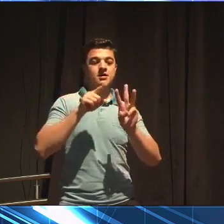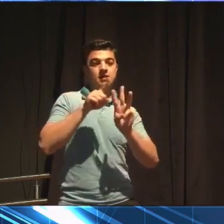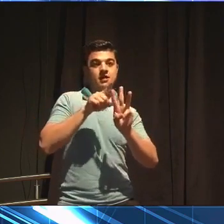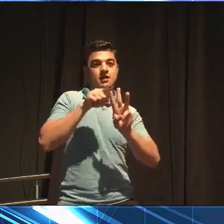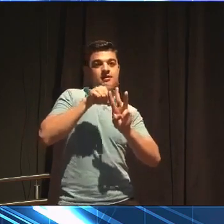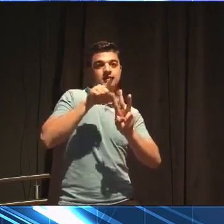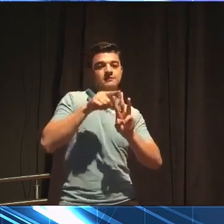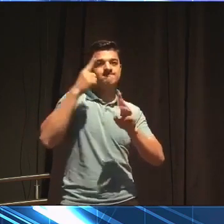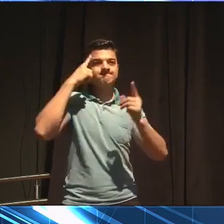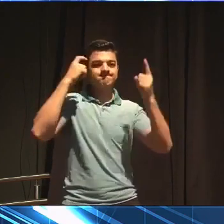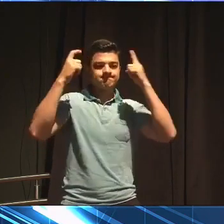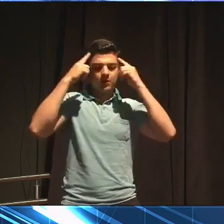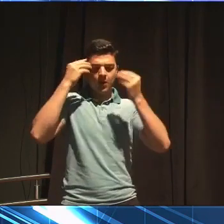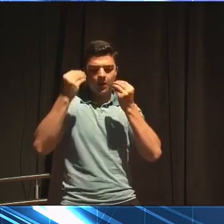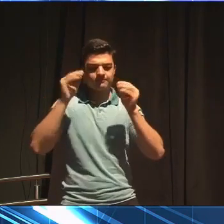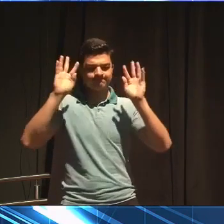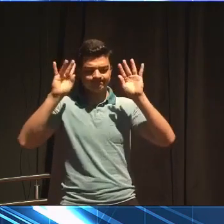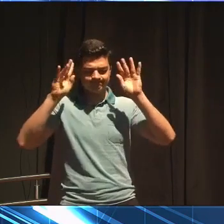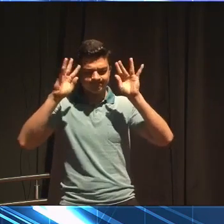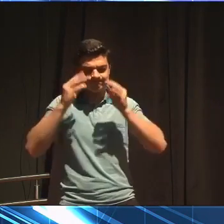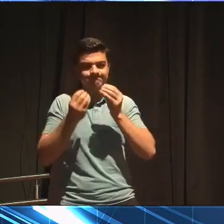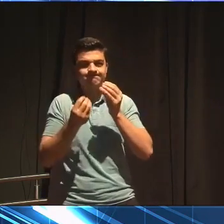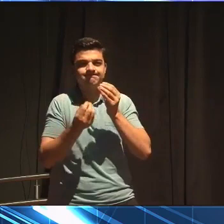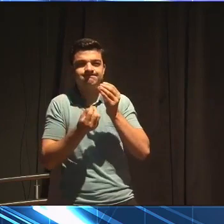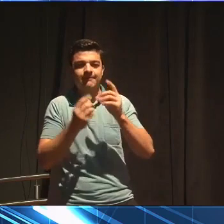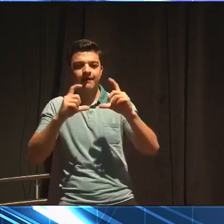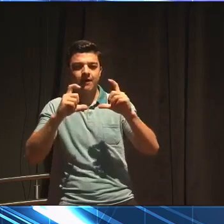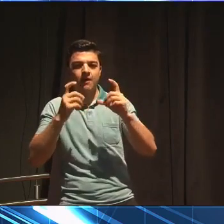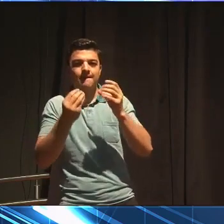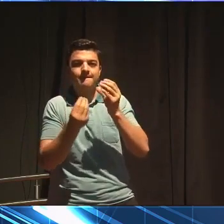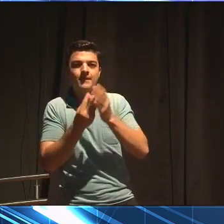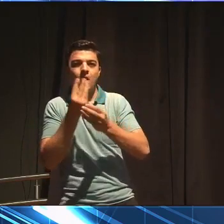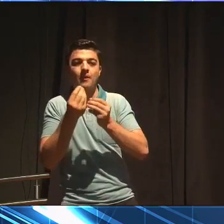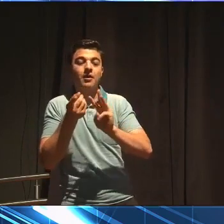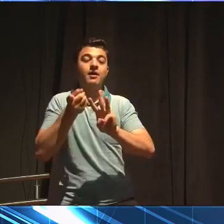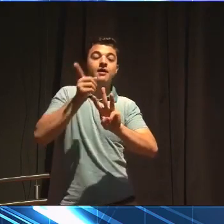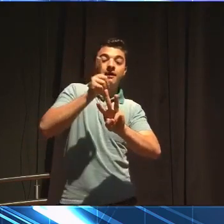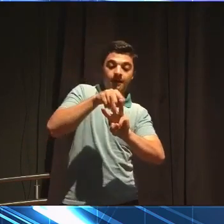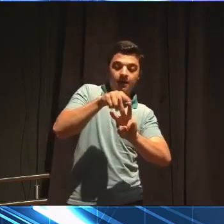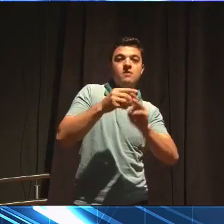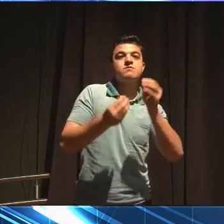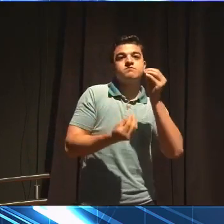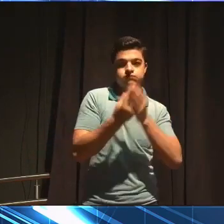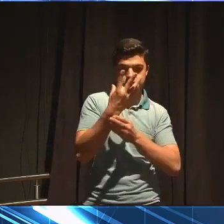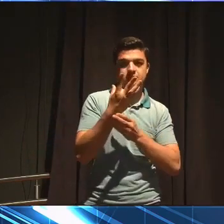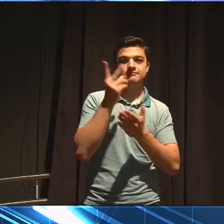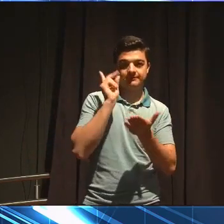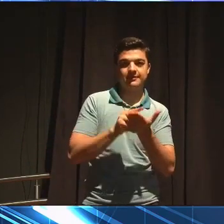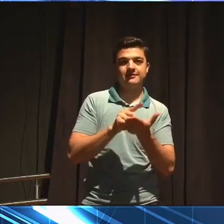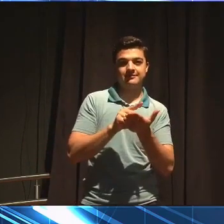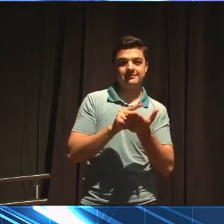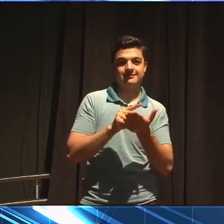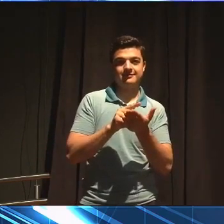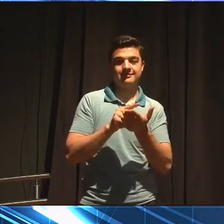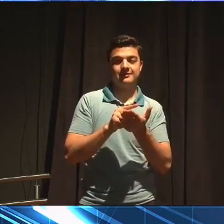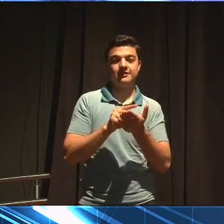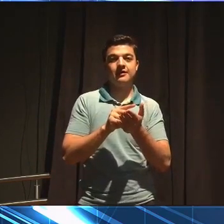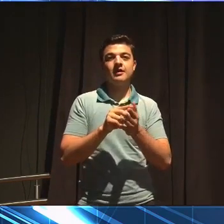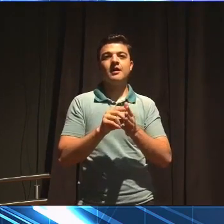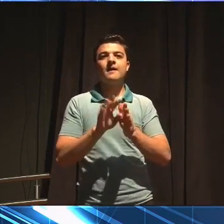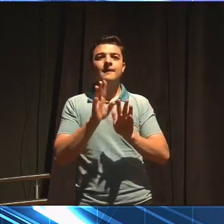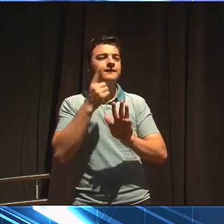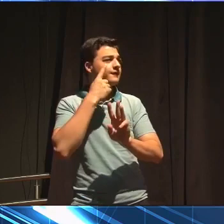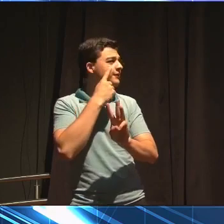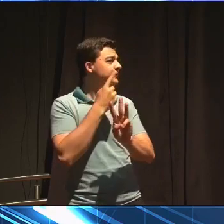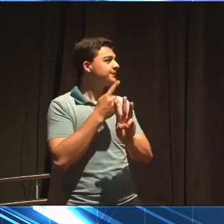fotografia digital. Mas o quanto será que ele estudou, ou quantas ideias criativas ele teve para conseguir